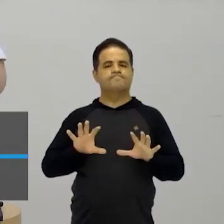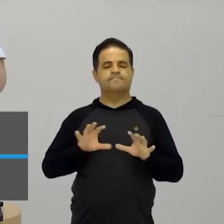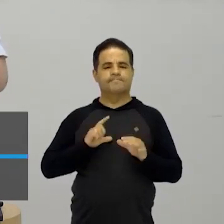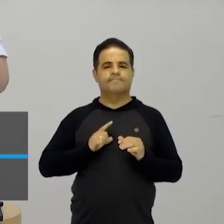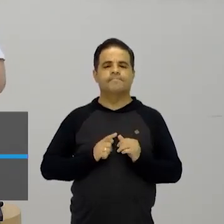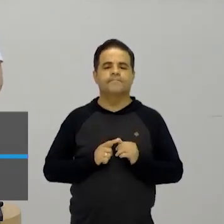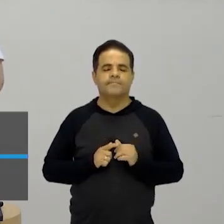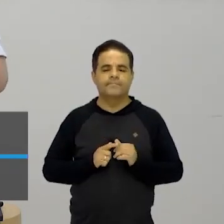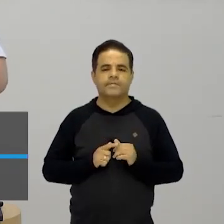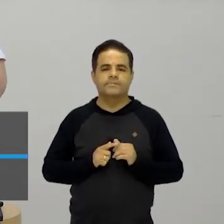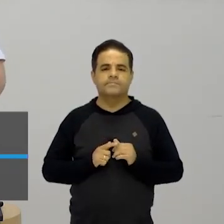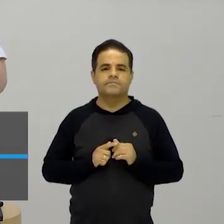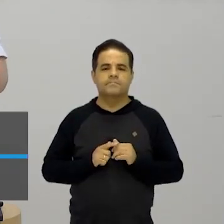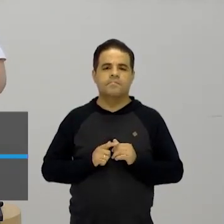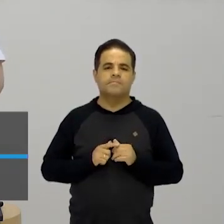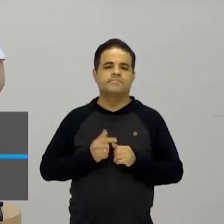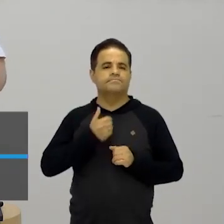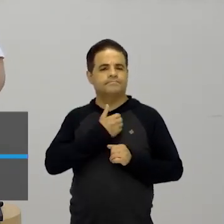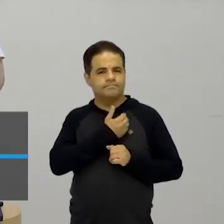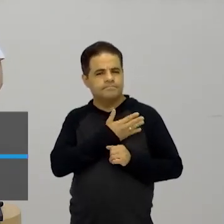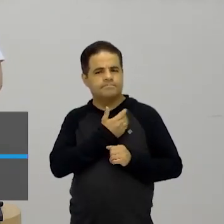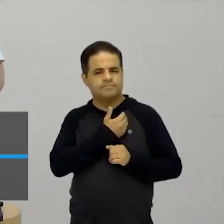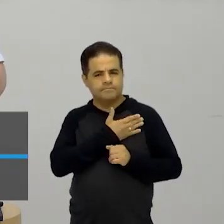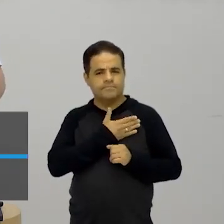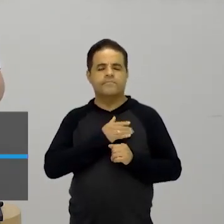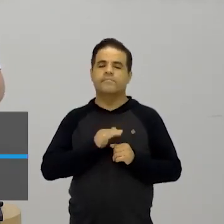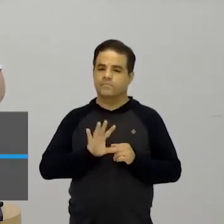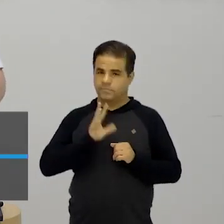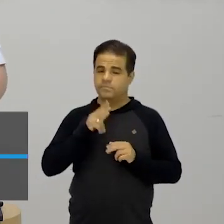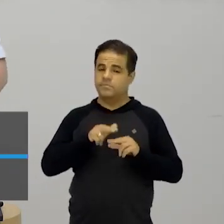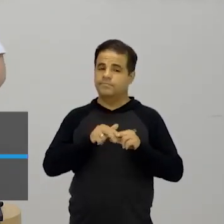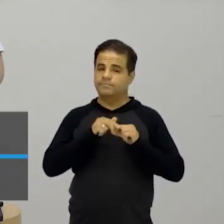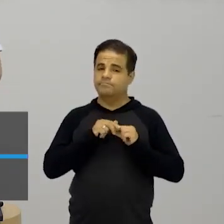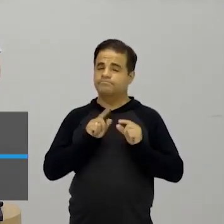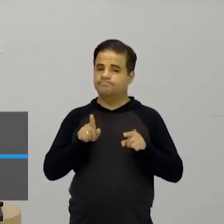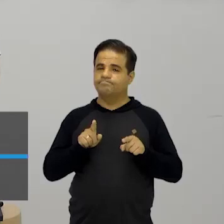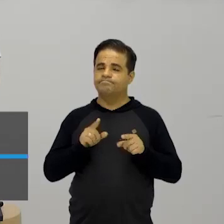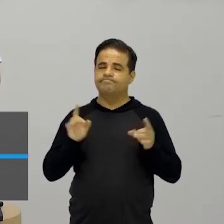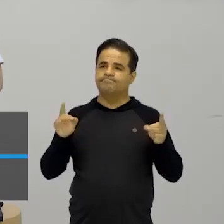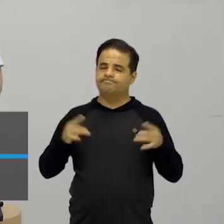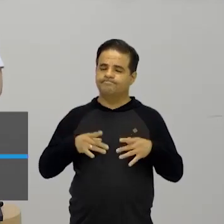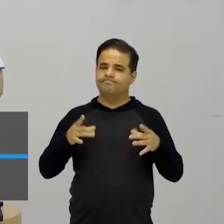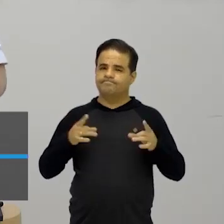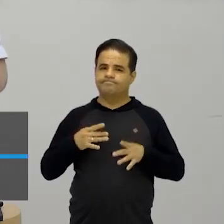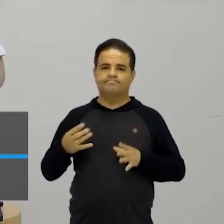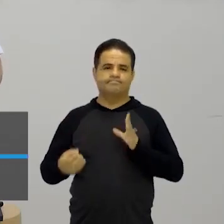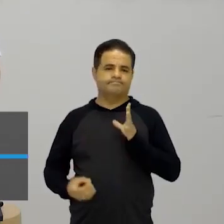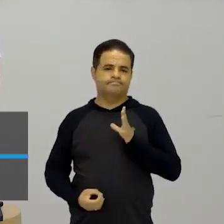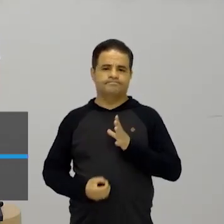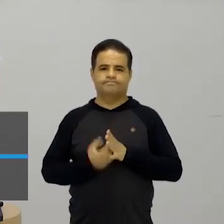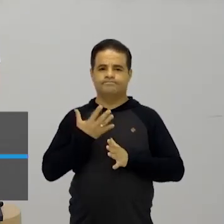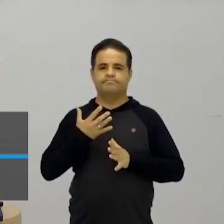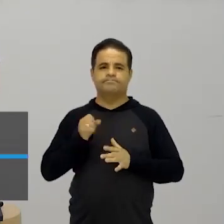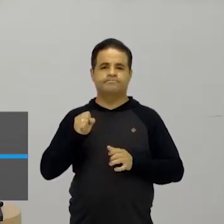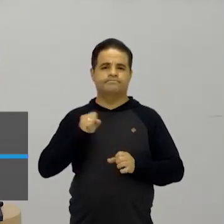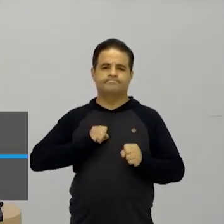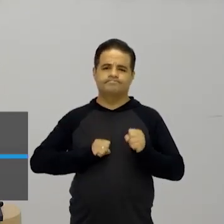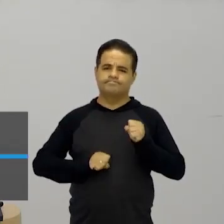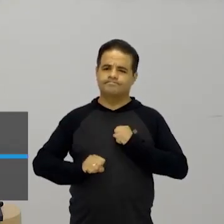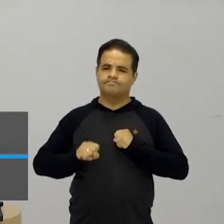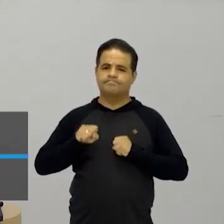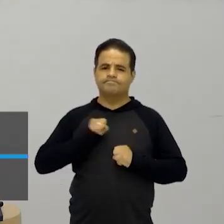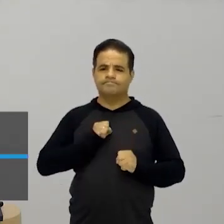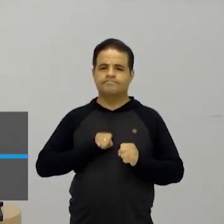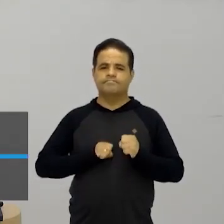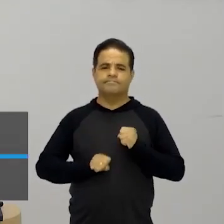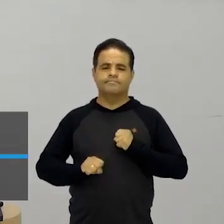discrimination. That also occurred because of this. The fear and anxiety generated COVID